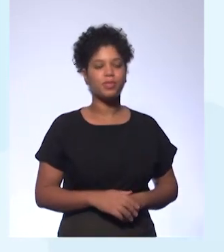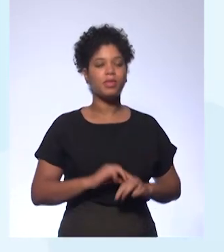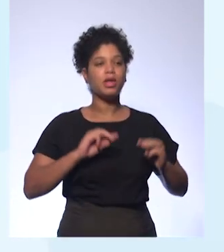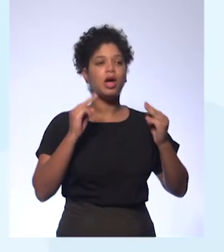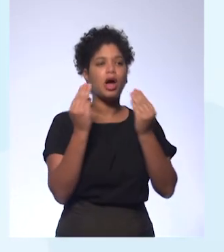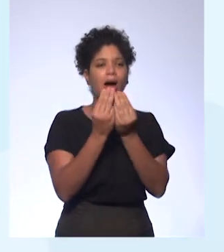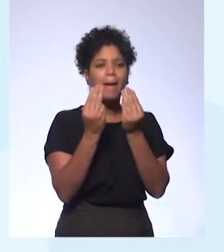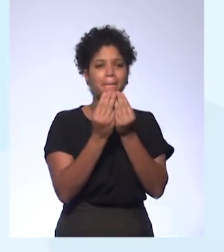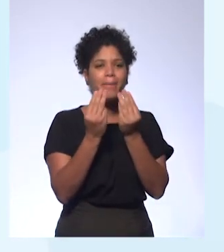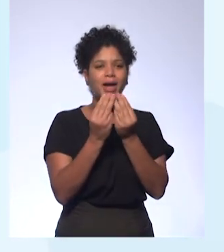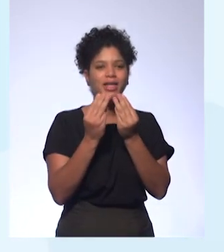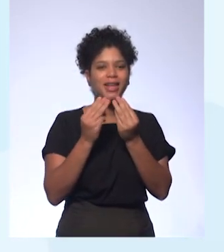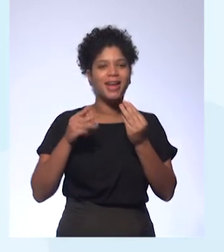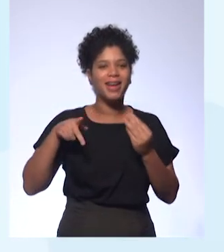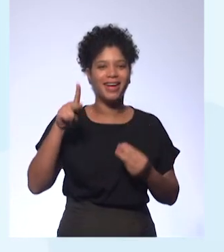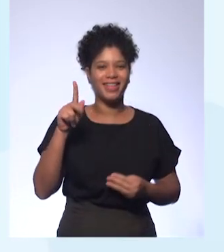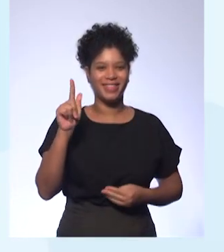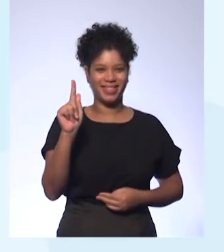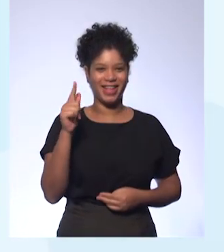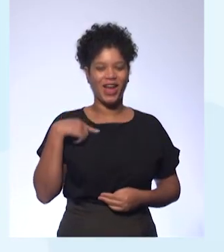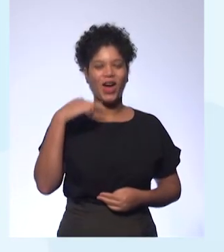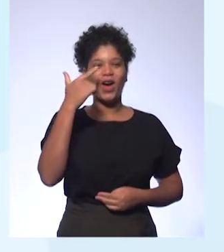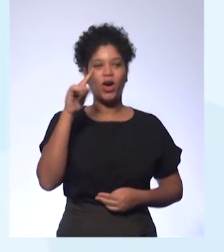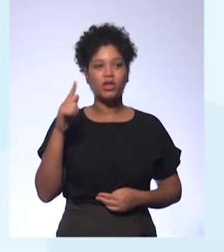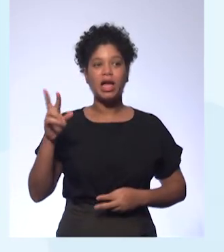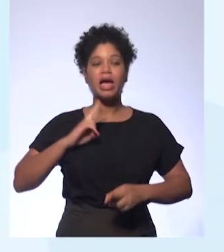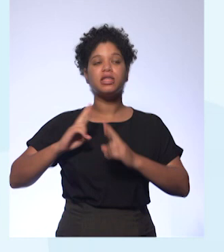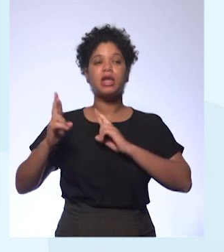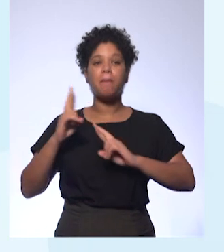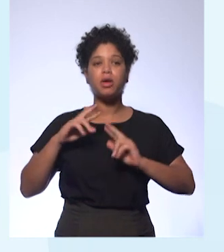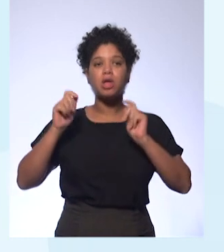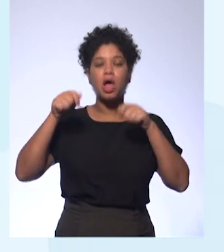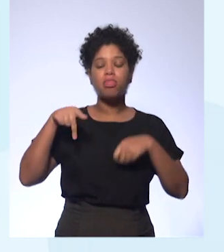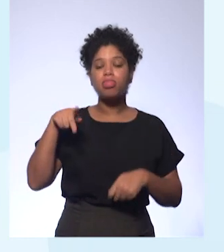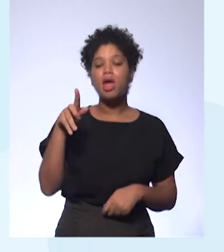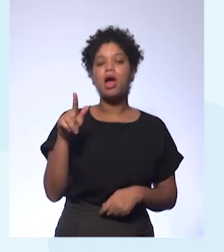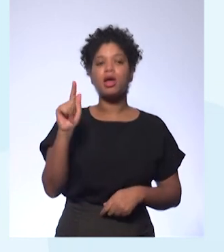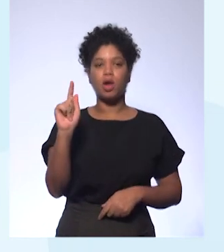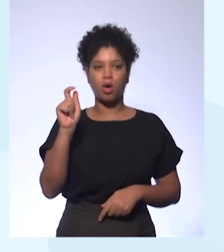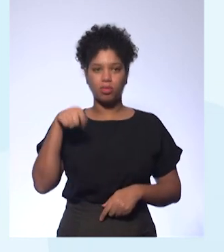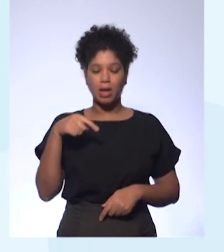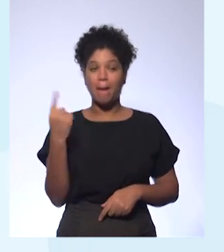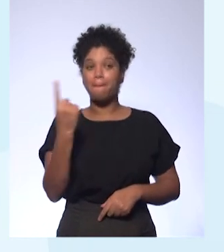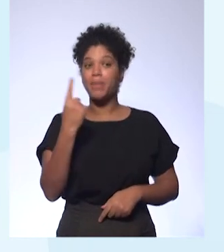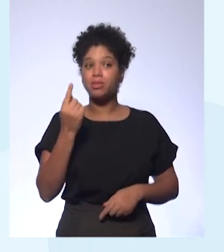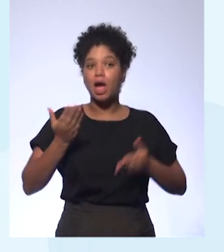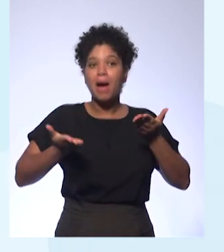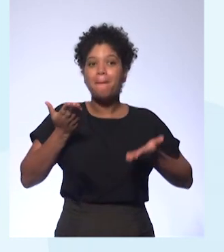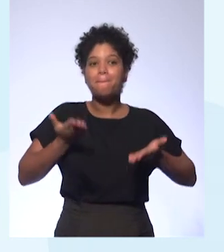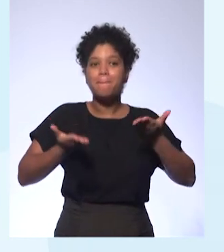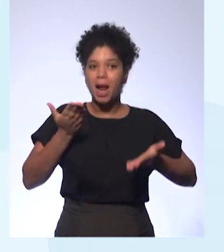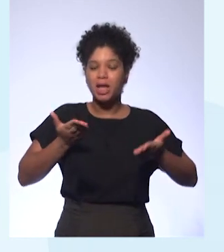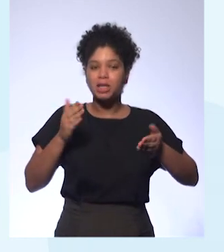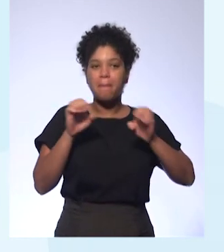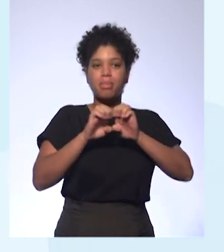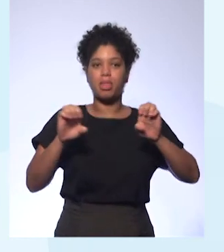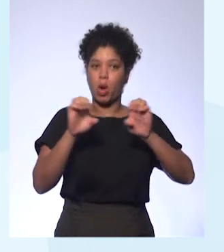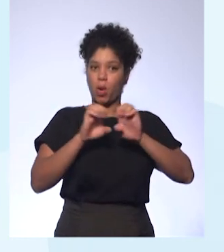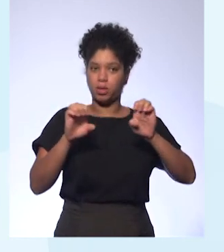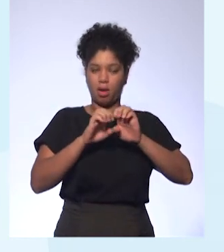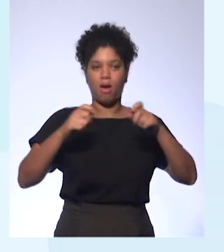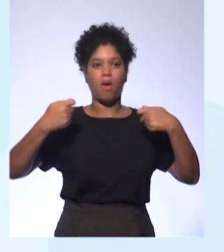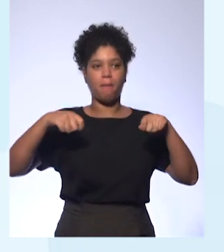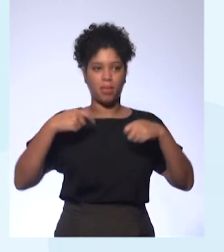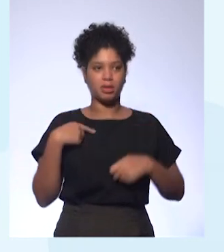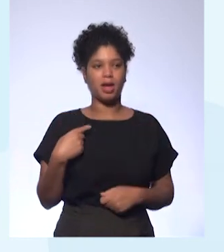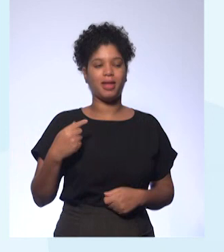e outra resposta em quilogramas, nós precisamos fazer primeiro o balanceamento da equação. Essa aqui